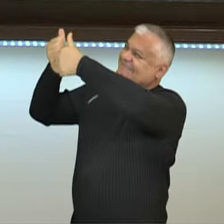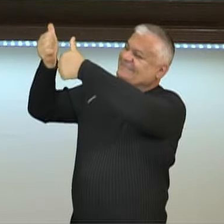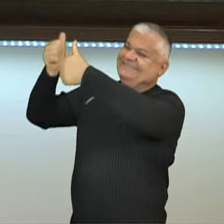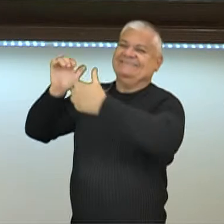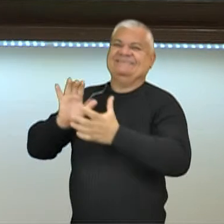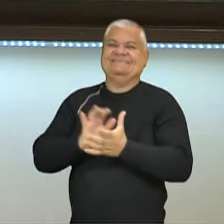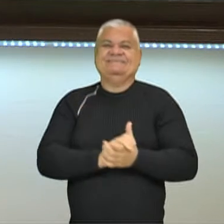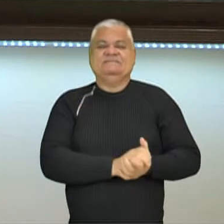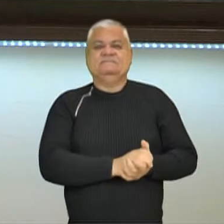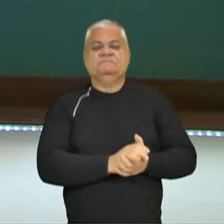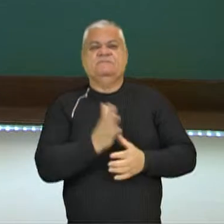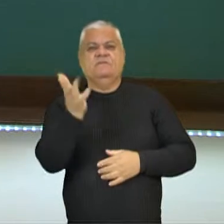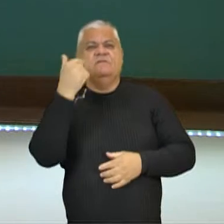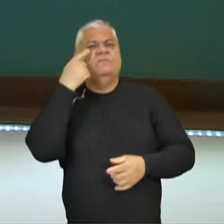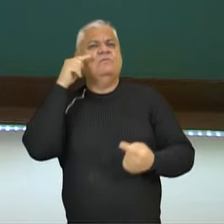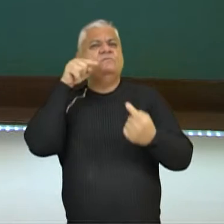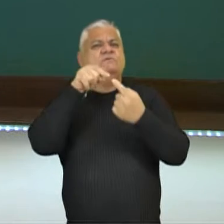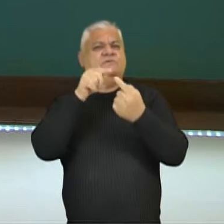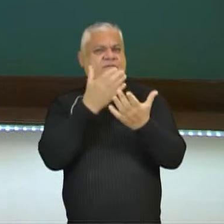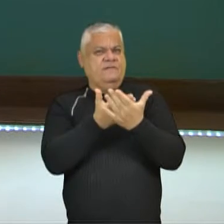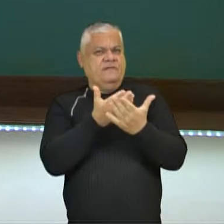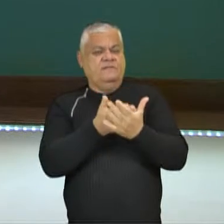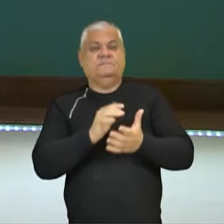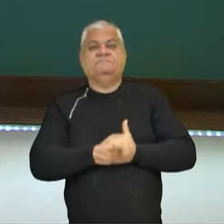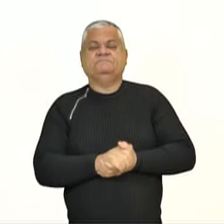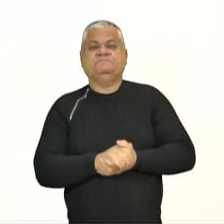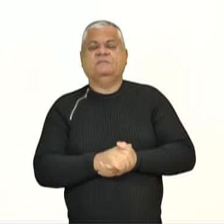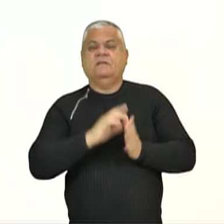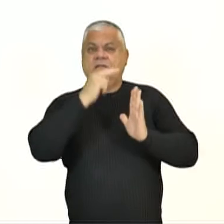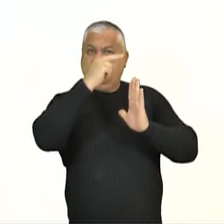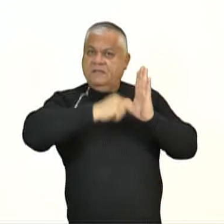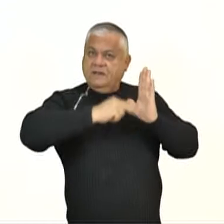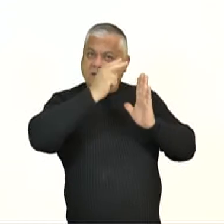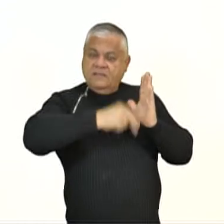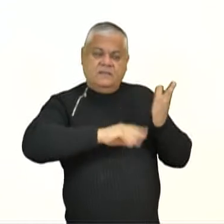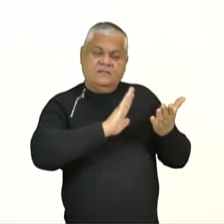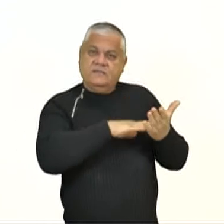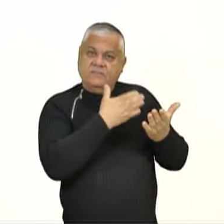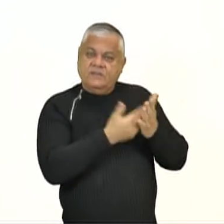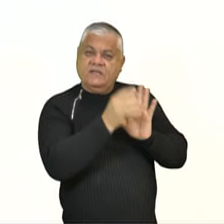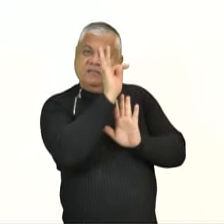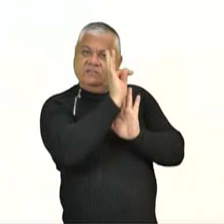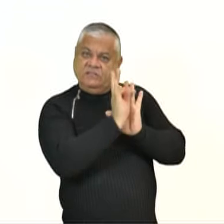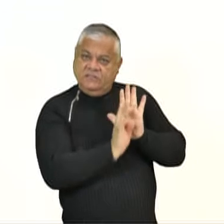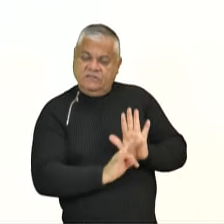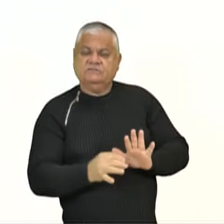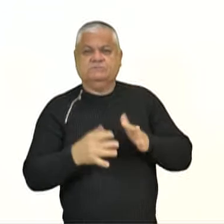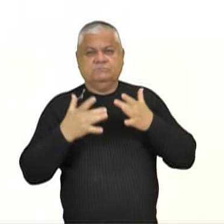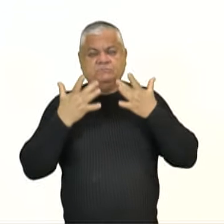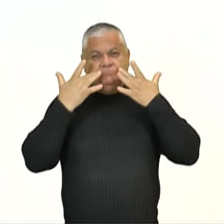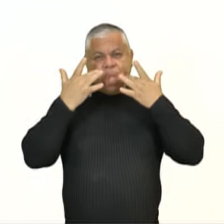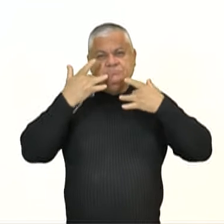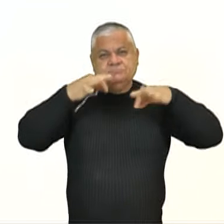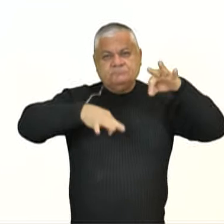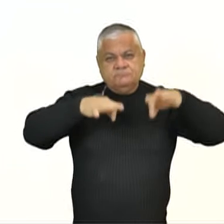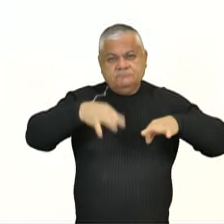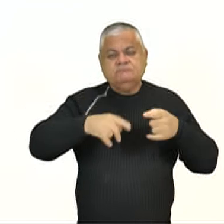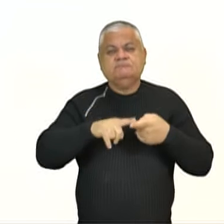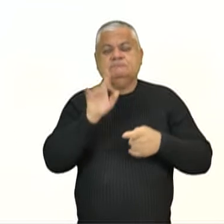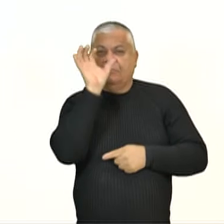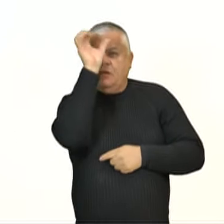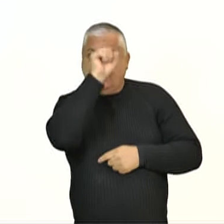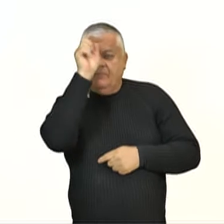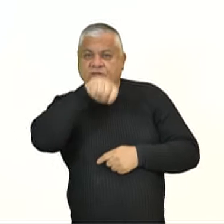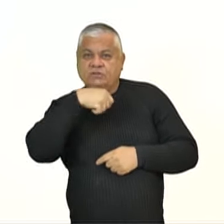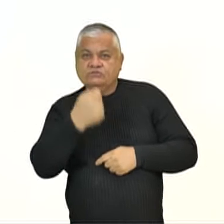Ronaldo? Vamos aos nossos objetivos? Ler e interpretar trechos de texto dramático, aprender um pouco mais sobre